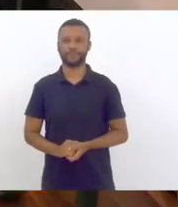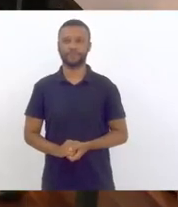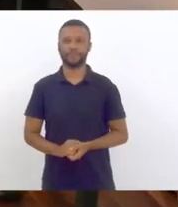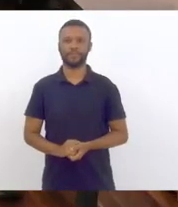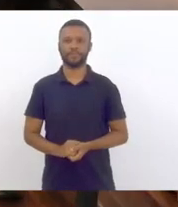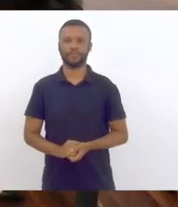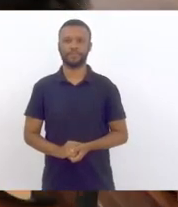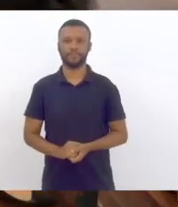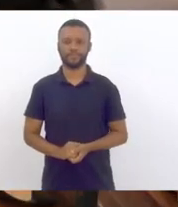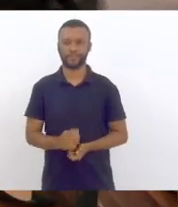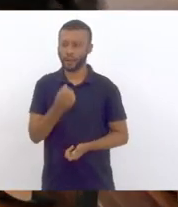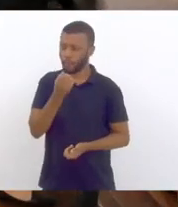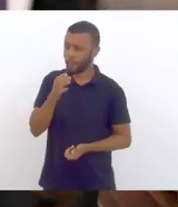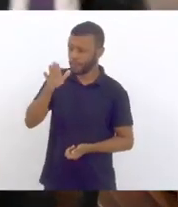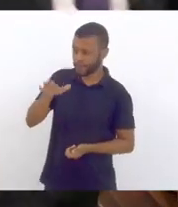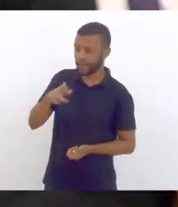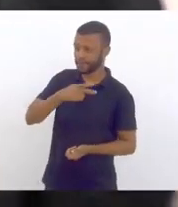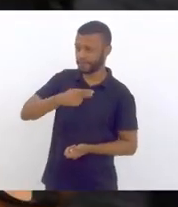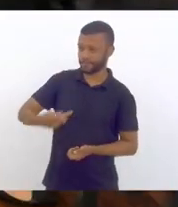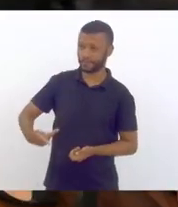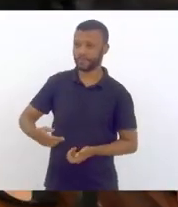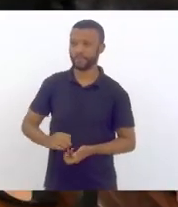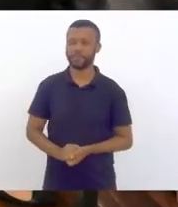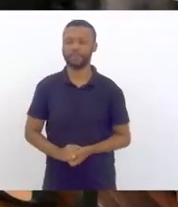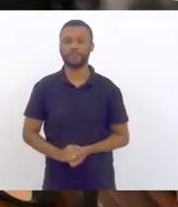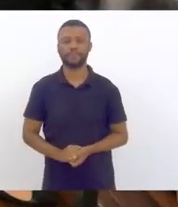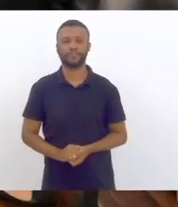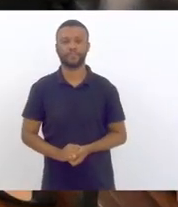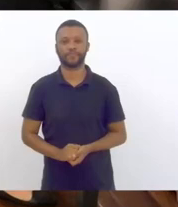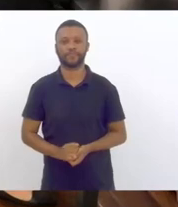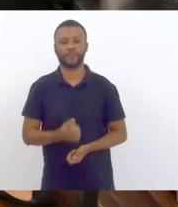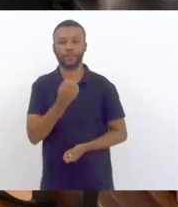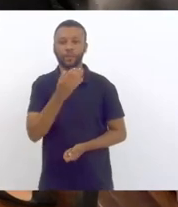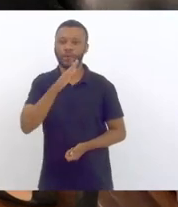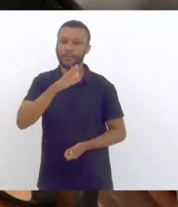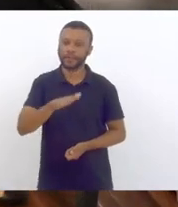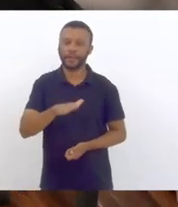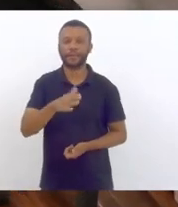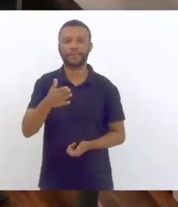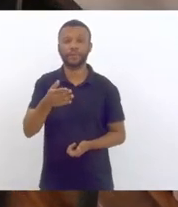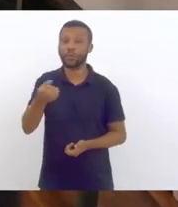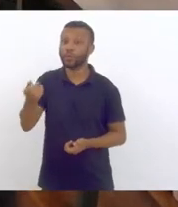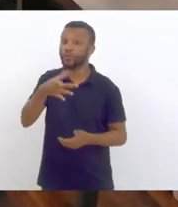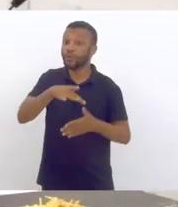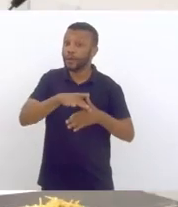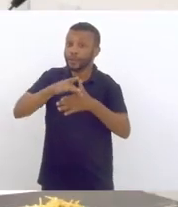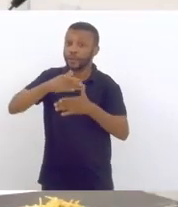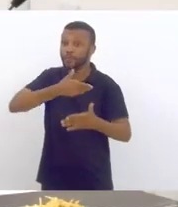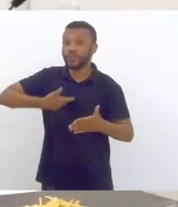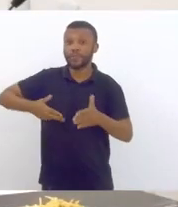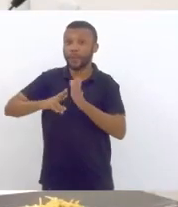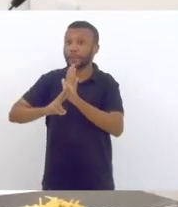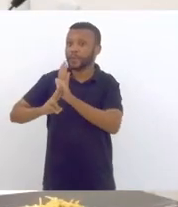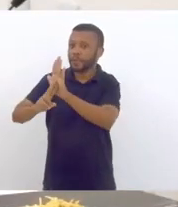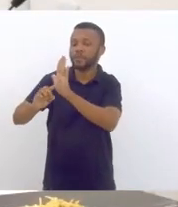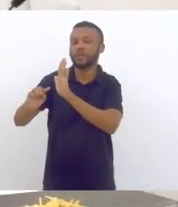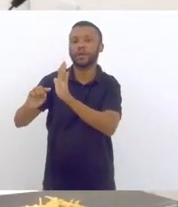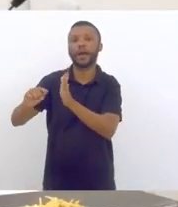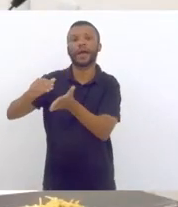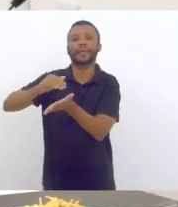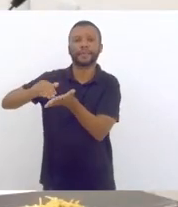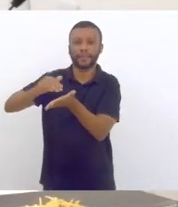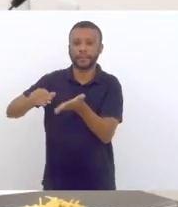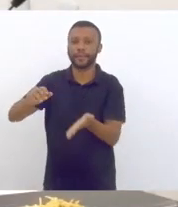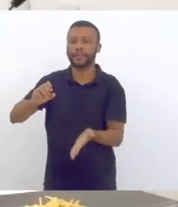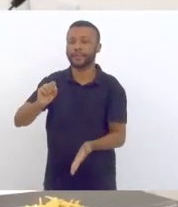Boa tarde Presidente Boa tarde novo líder do governo de representantes da secretaria estado